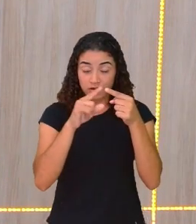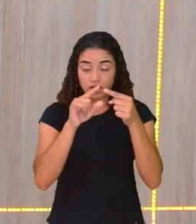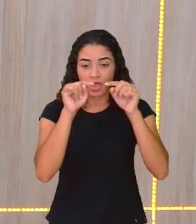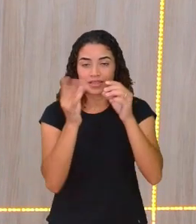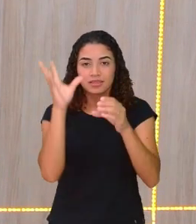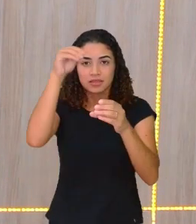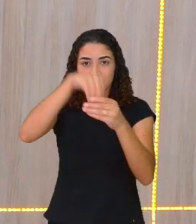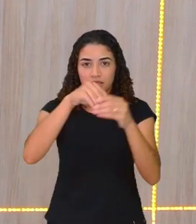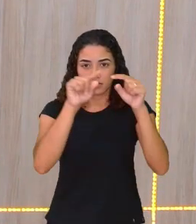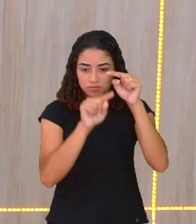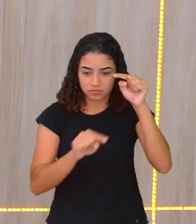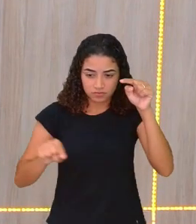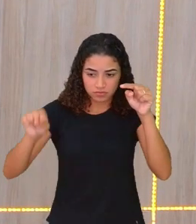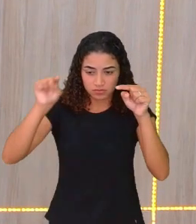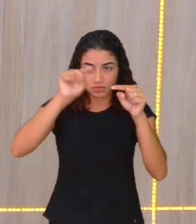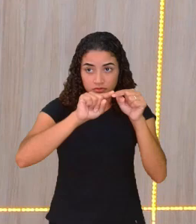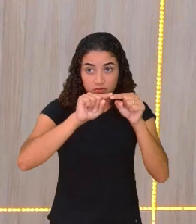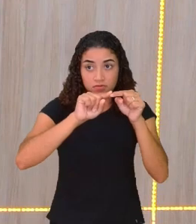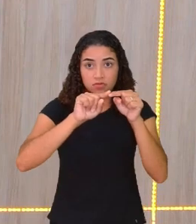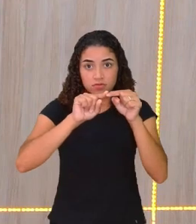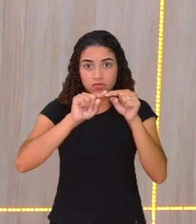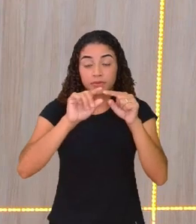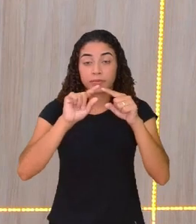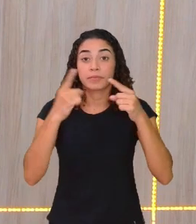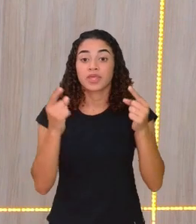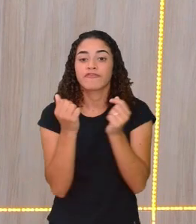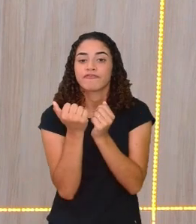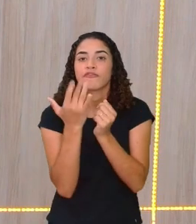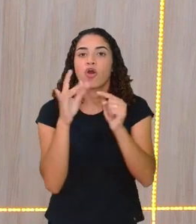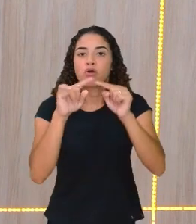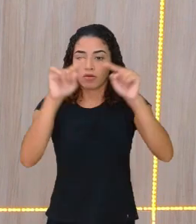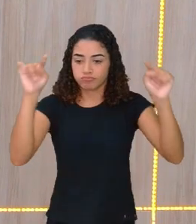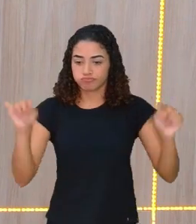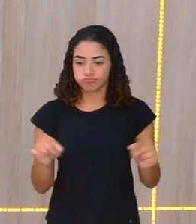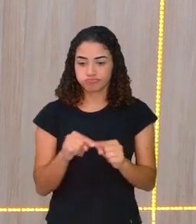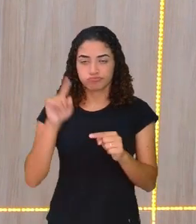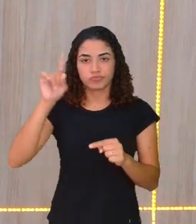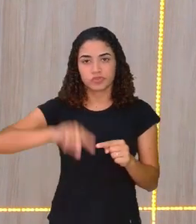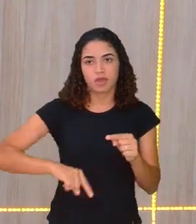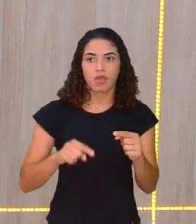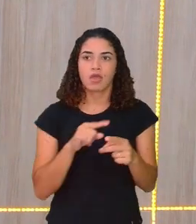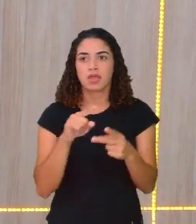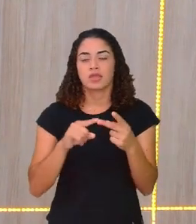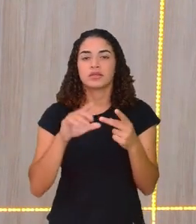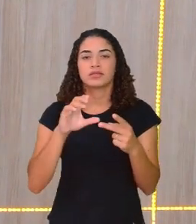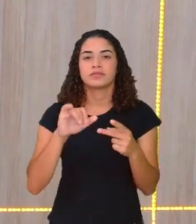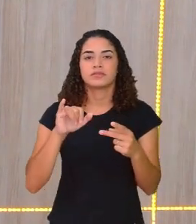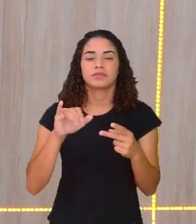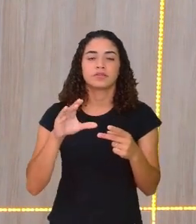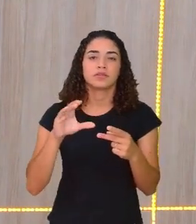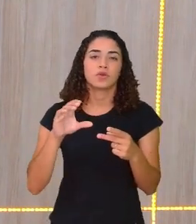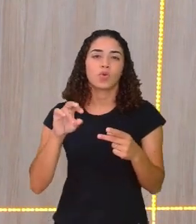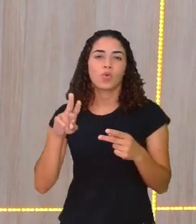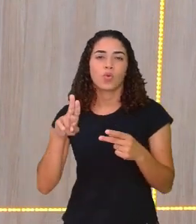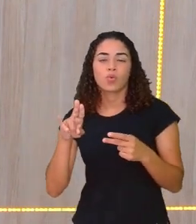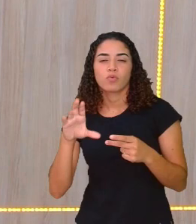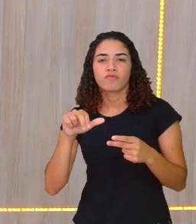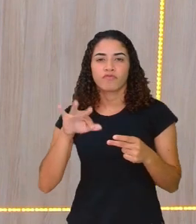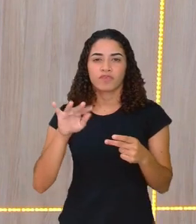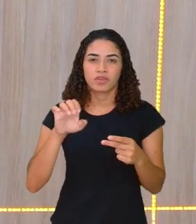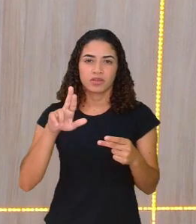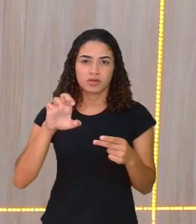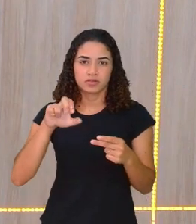é o círculo. Essa borda é o que a gente chama de circunferência. Vamos ver agora